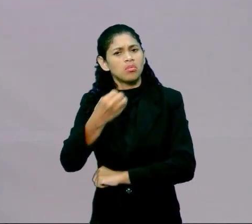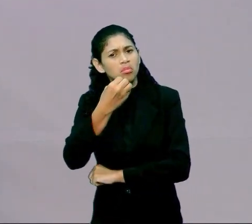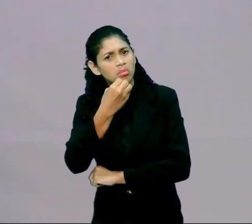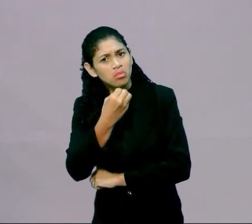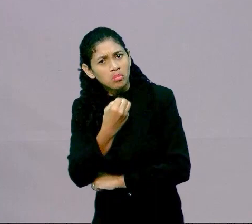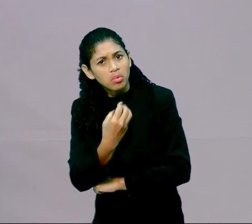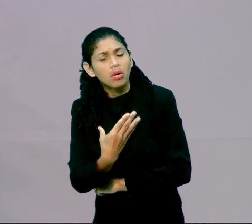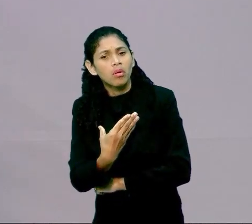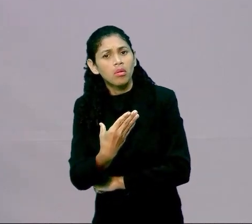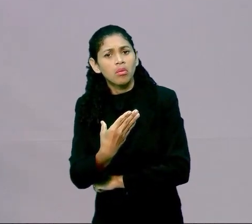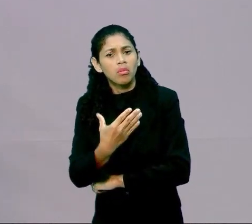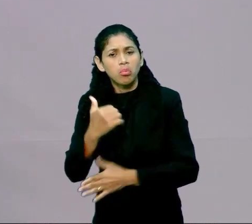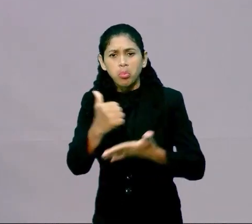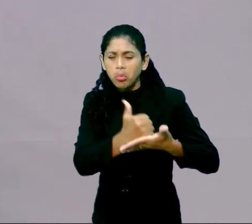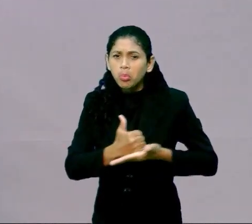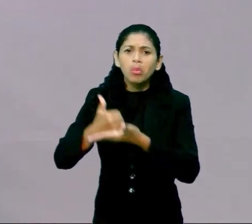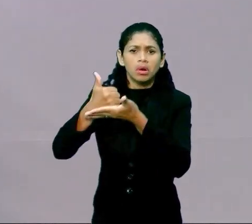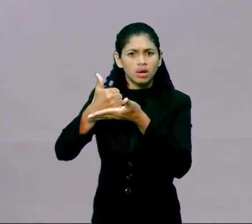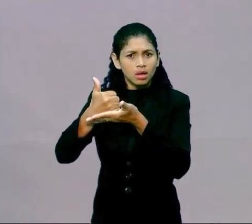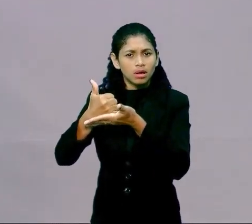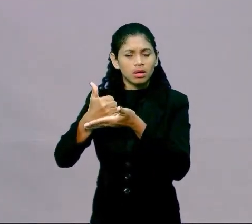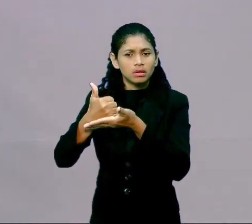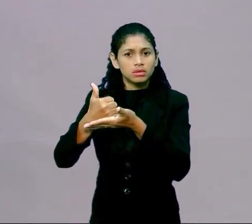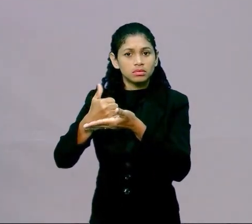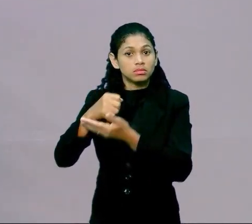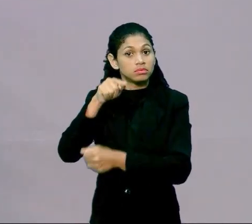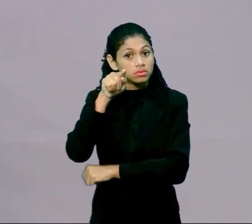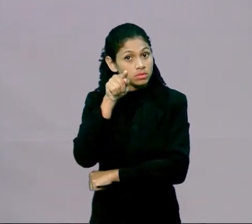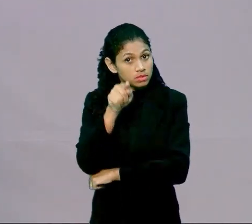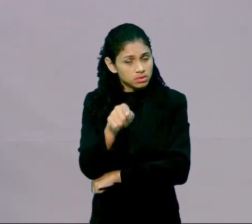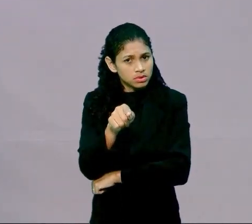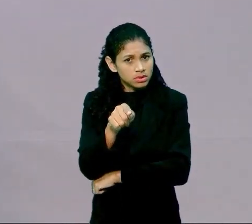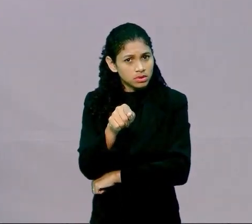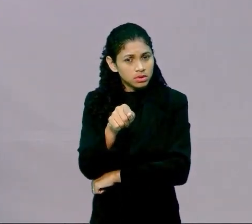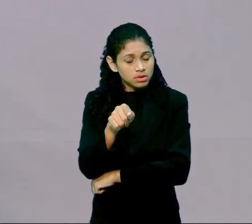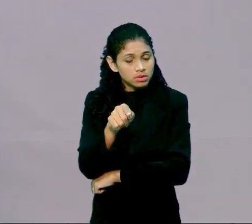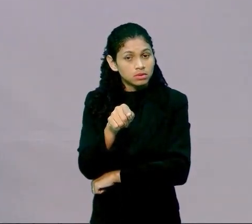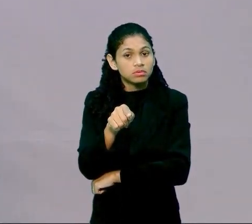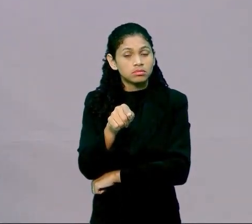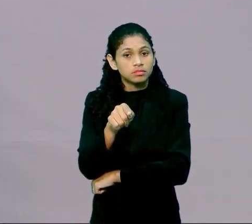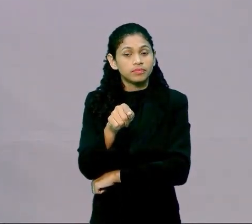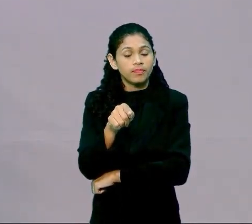ensino com qualidade. Você está